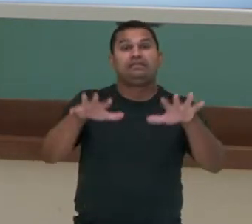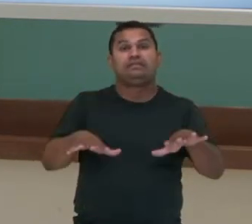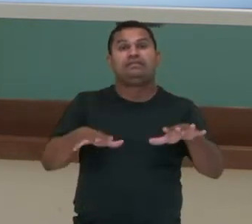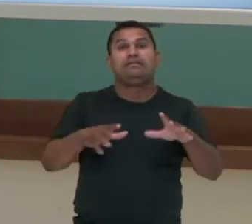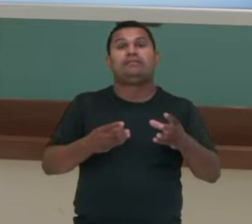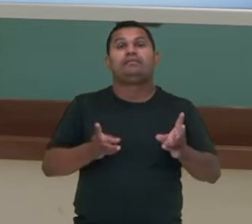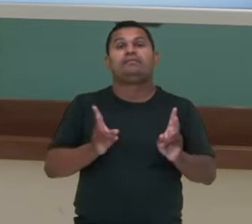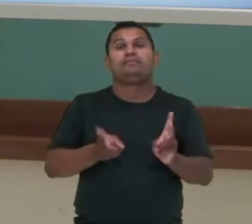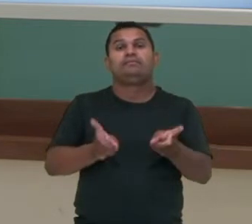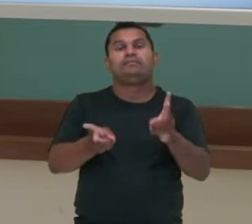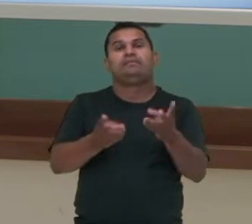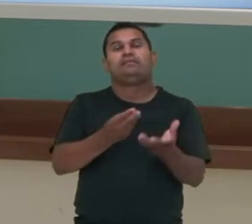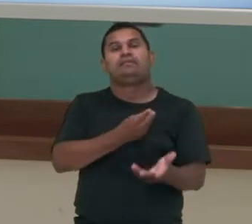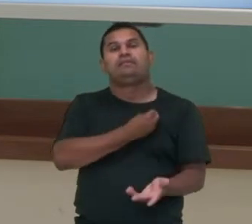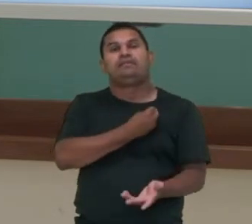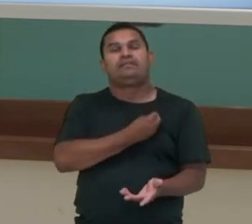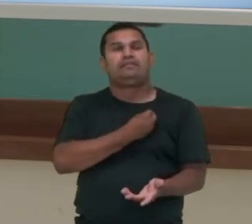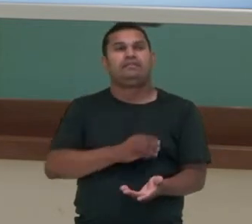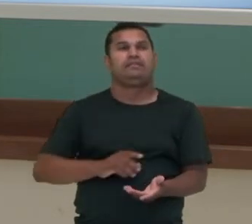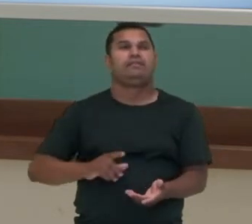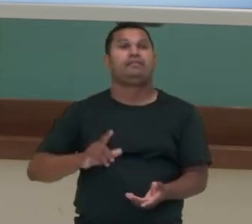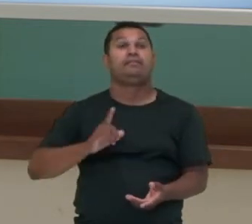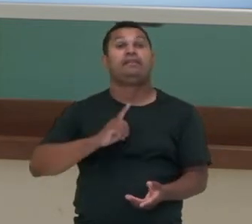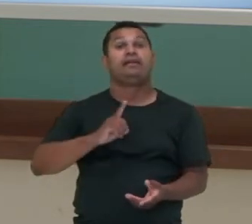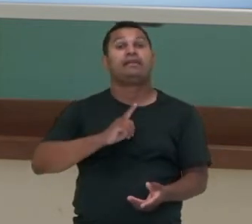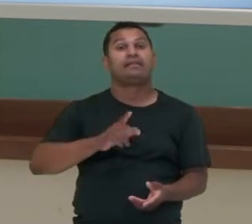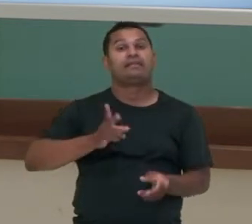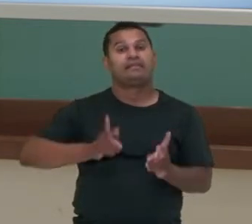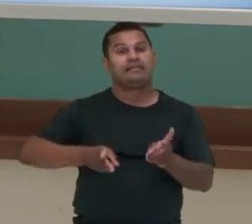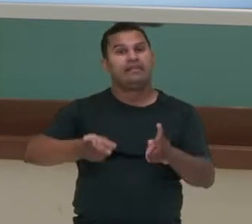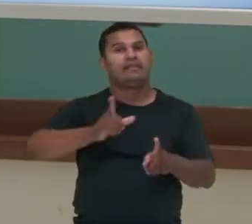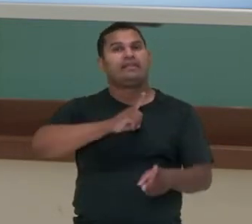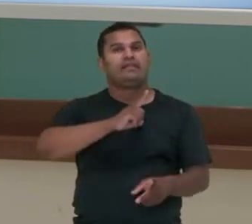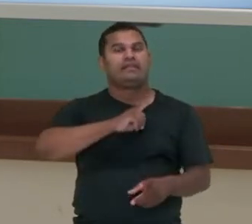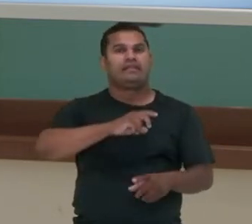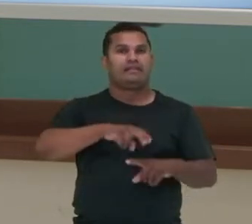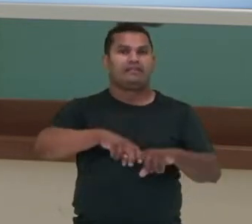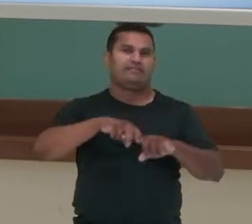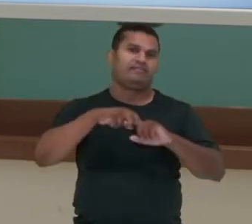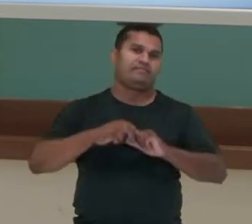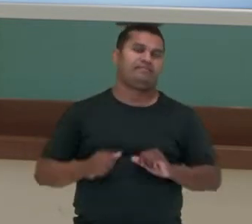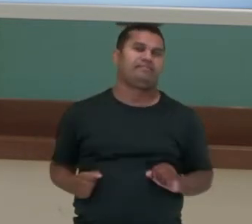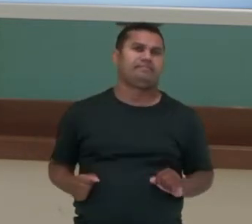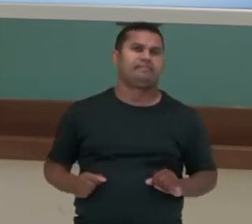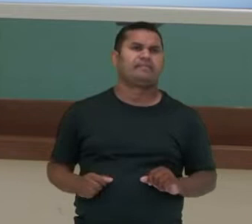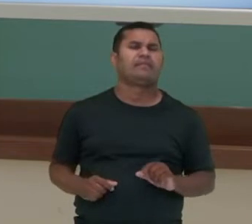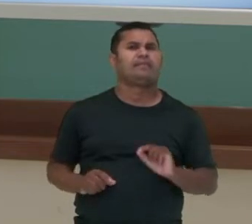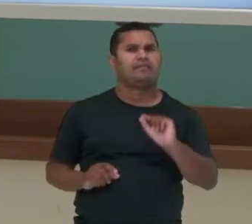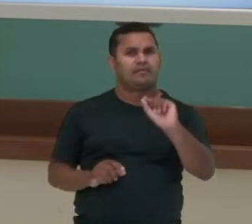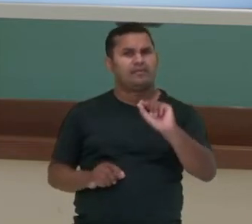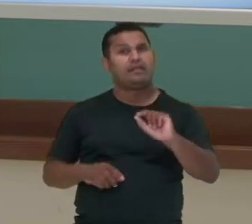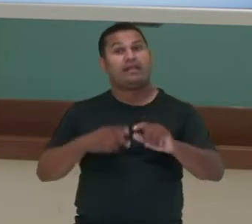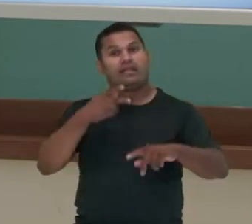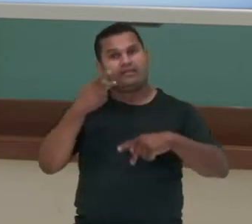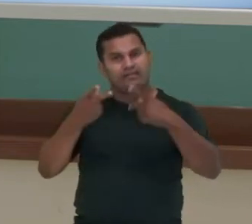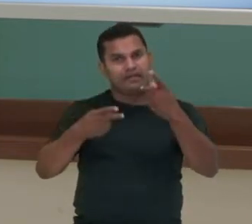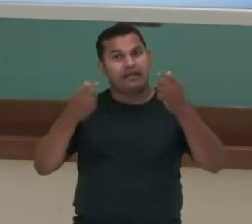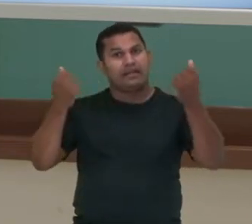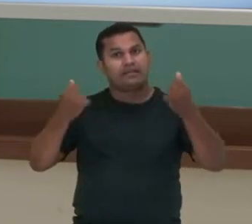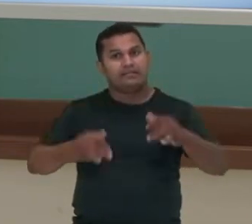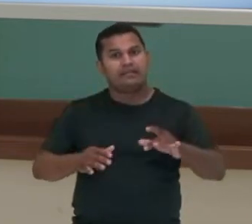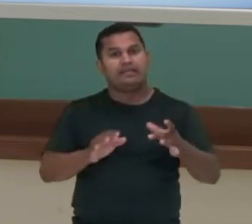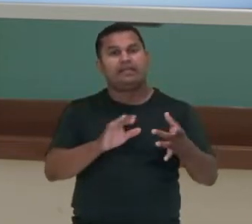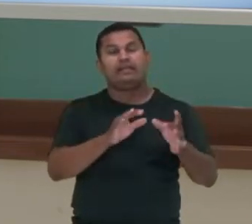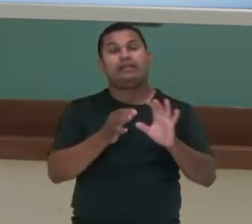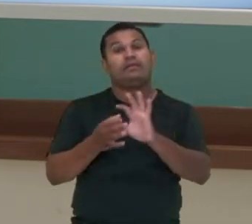no planeta, para que a vida exista no planeta. Por isso a gente vai dizer então que existe uma relação